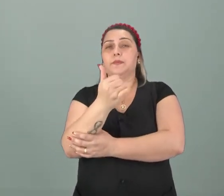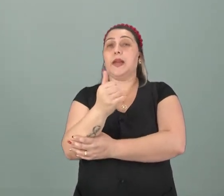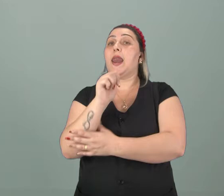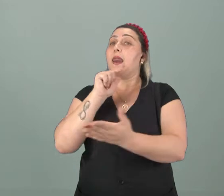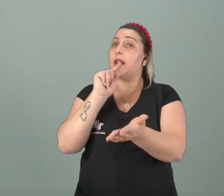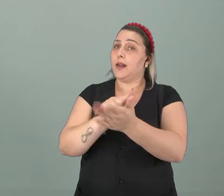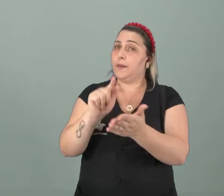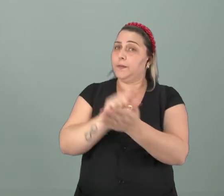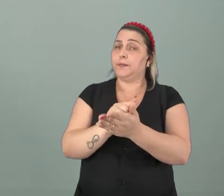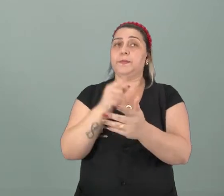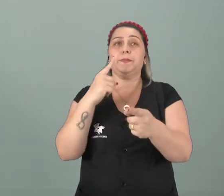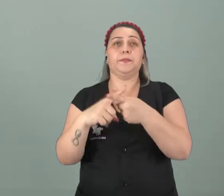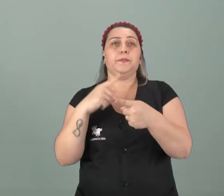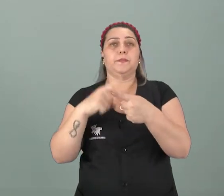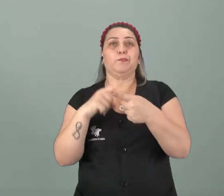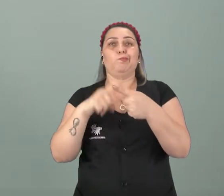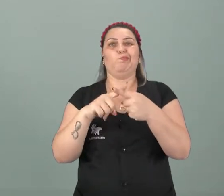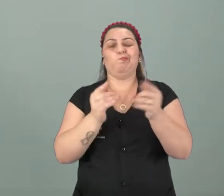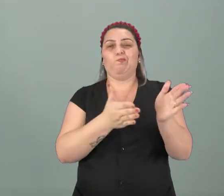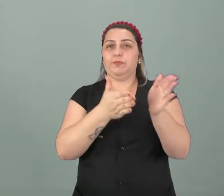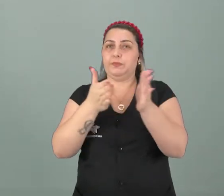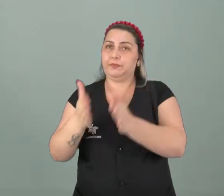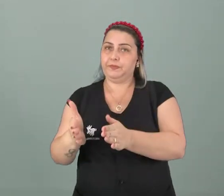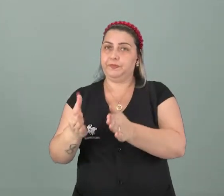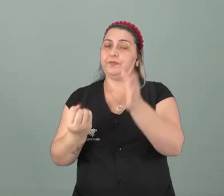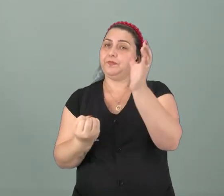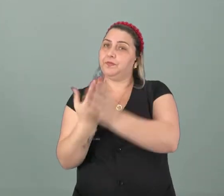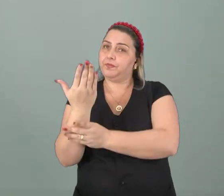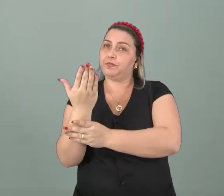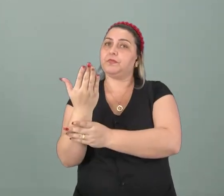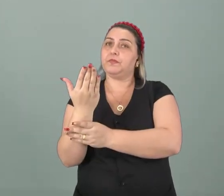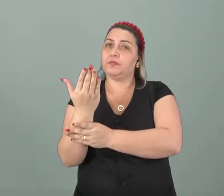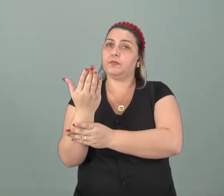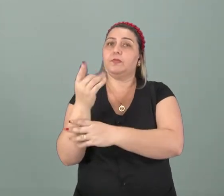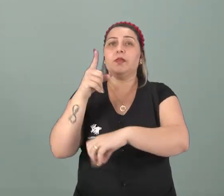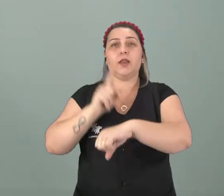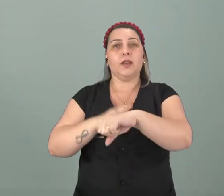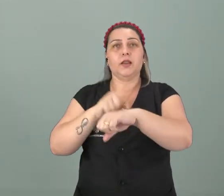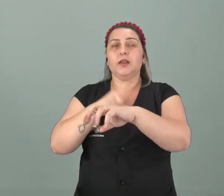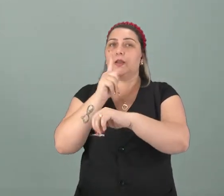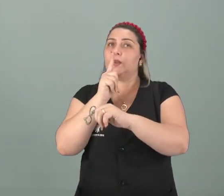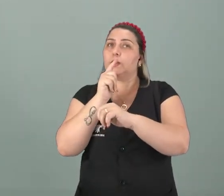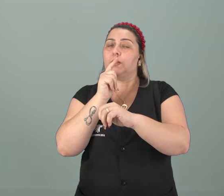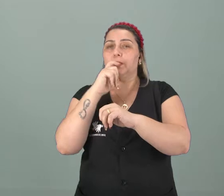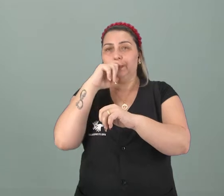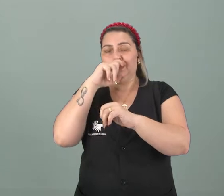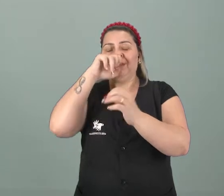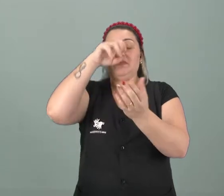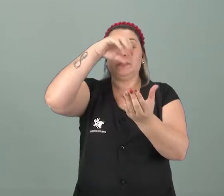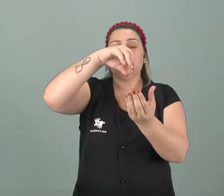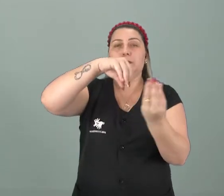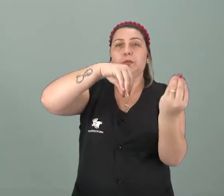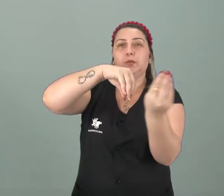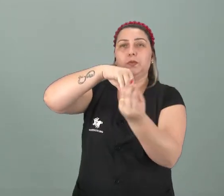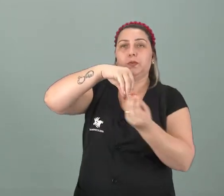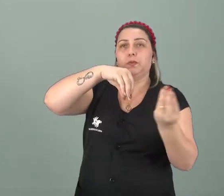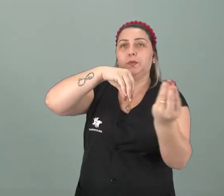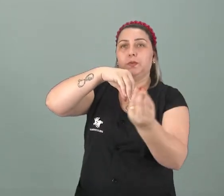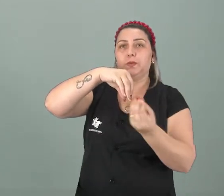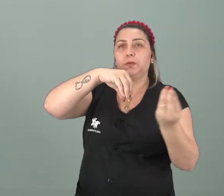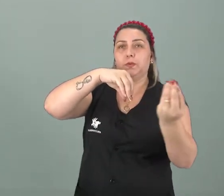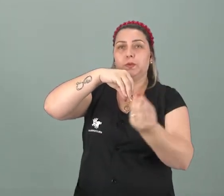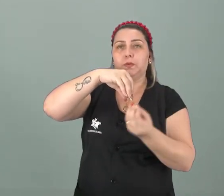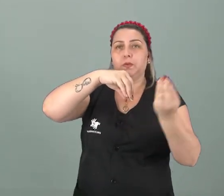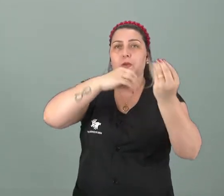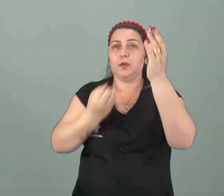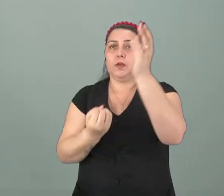considerado limpo. Por quê? Porque durante o processo de produção, ou seja, no momento ali que a água cai nas turbinas e as turbinas giram para produzir